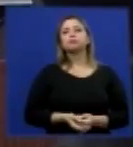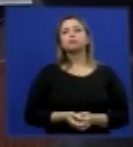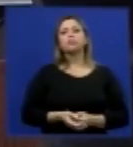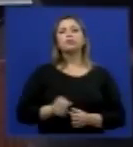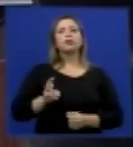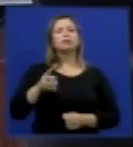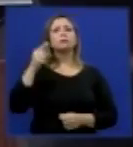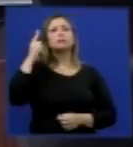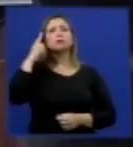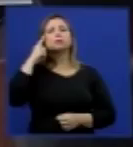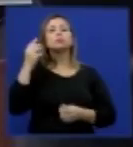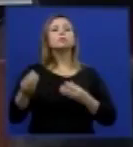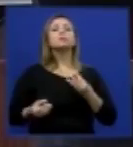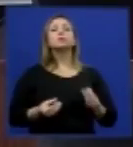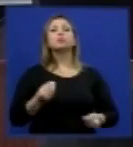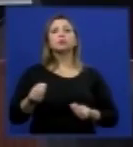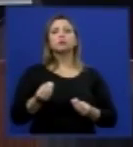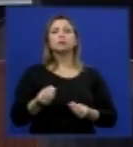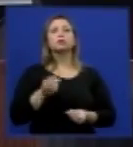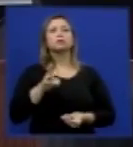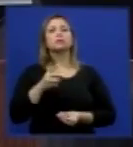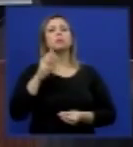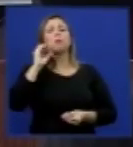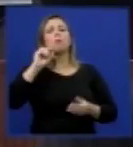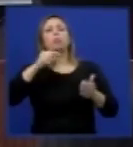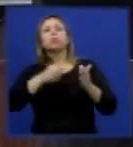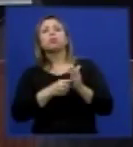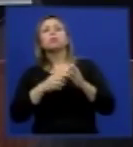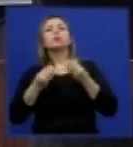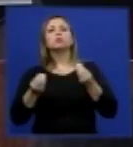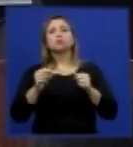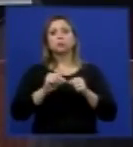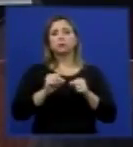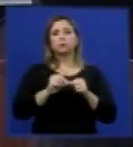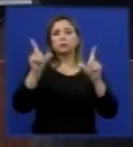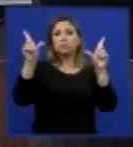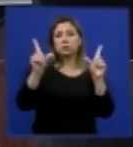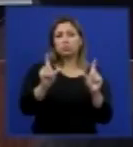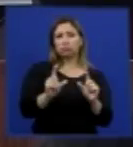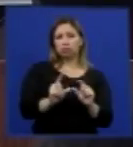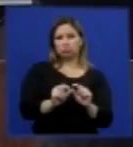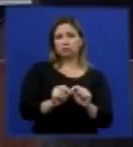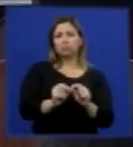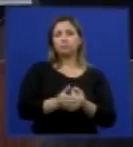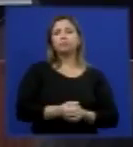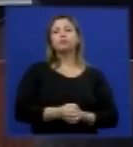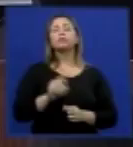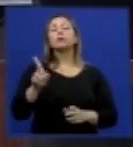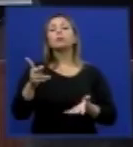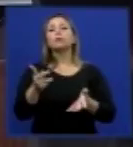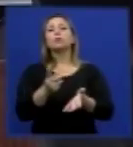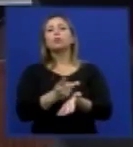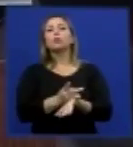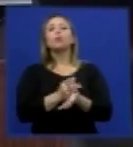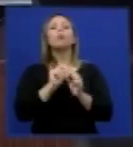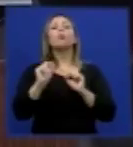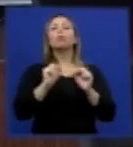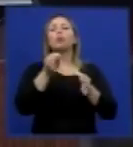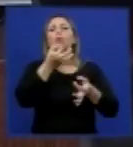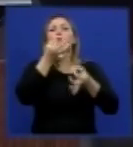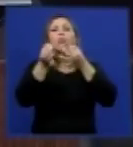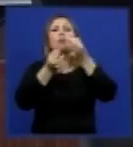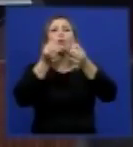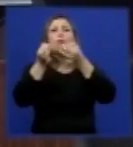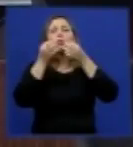sentido, de uma maneira bem objetiva e sintética, o que levou à propositura